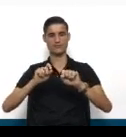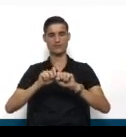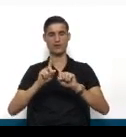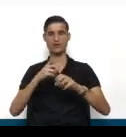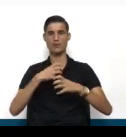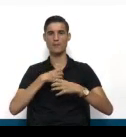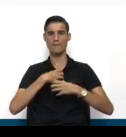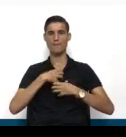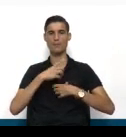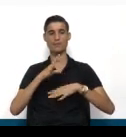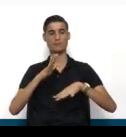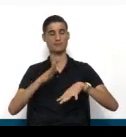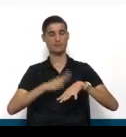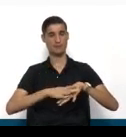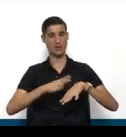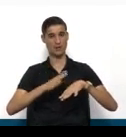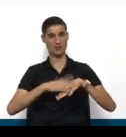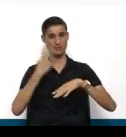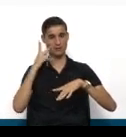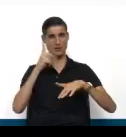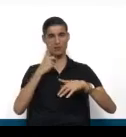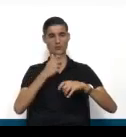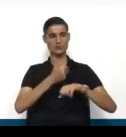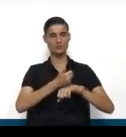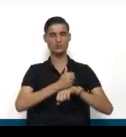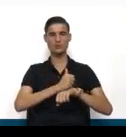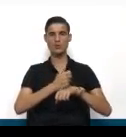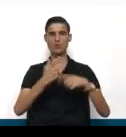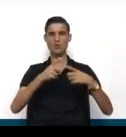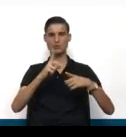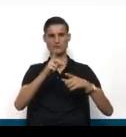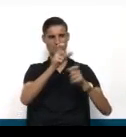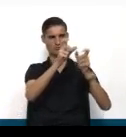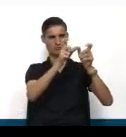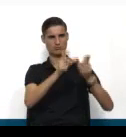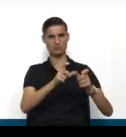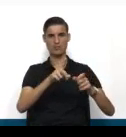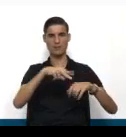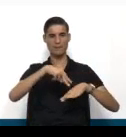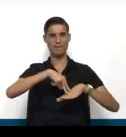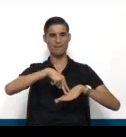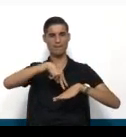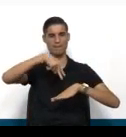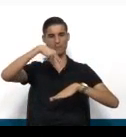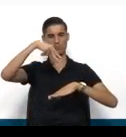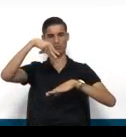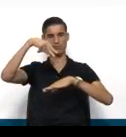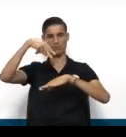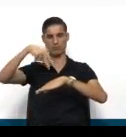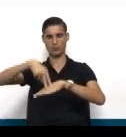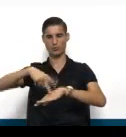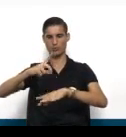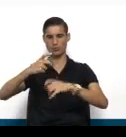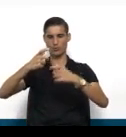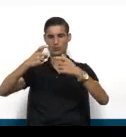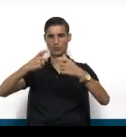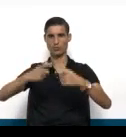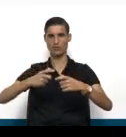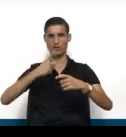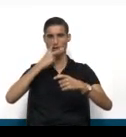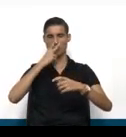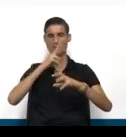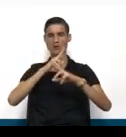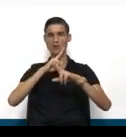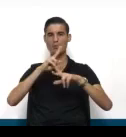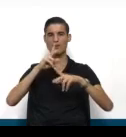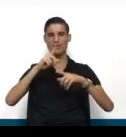um modelo matemático para um jogo em que um personagem pula em uma superfície parecida com